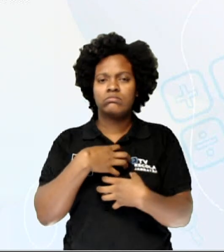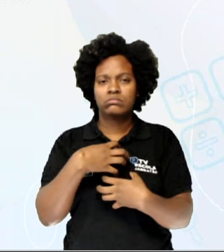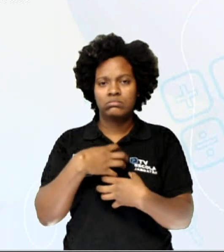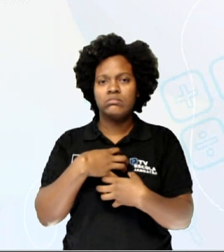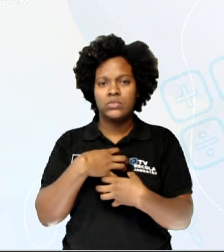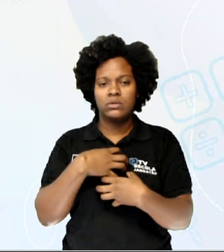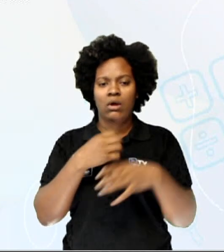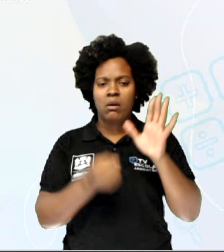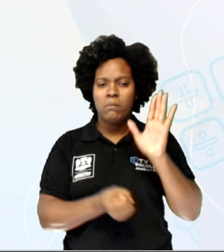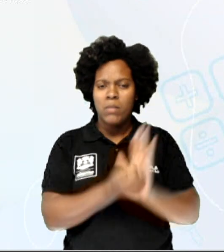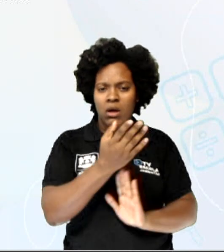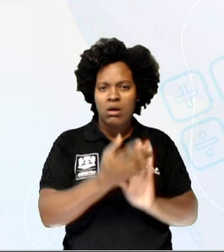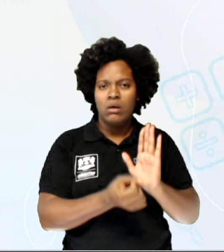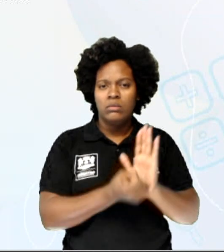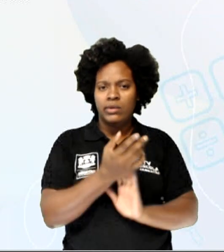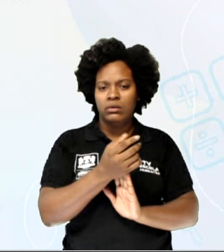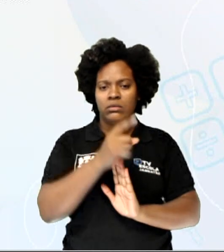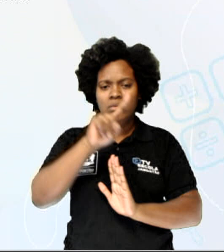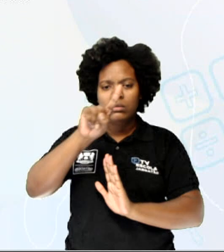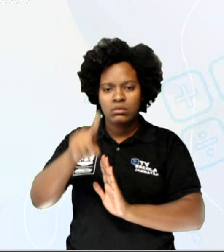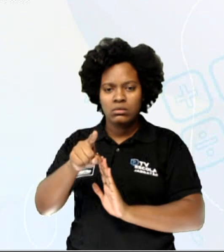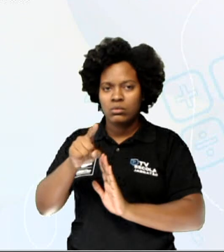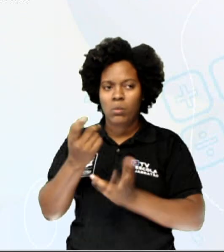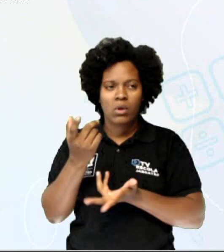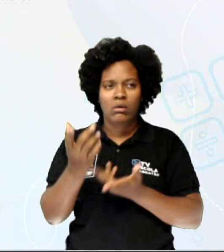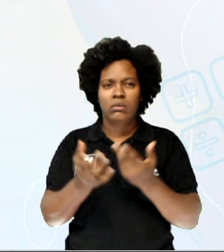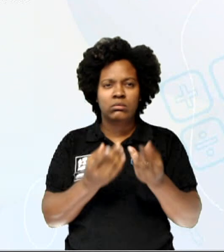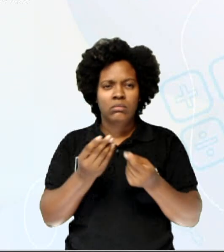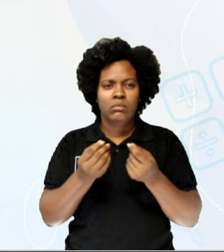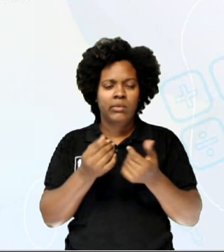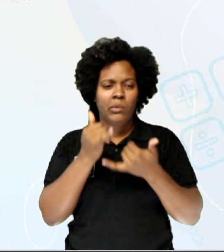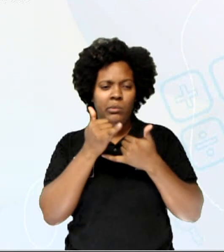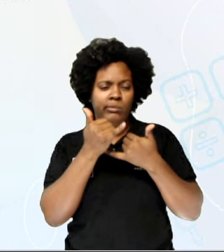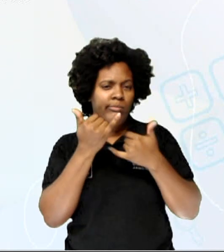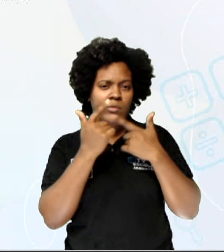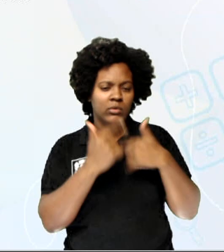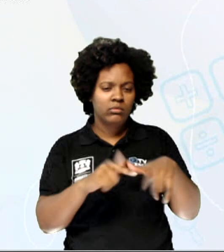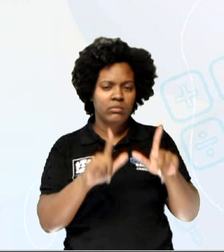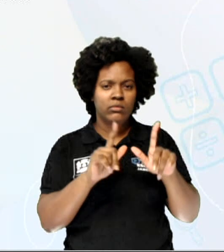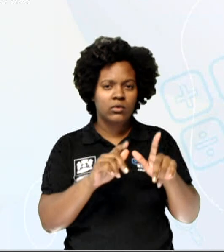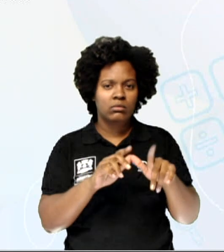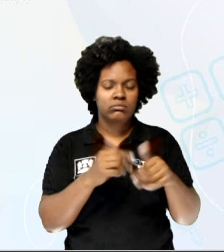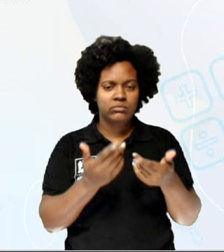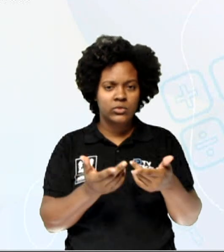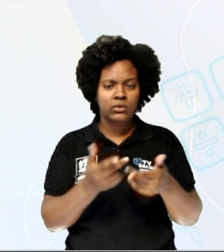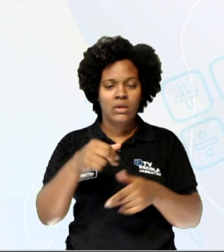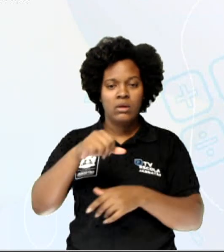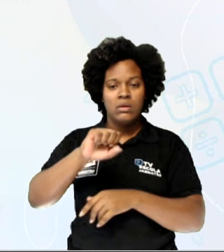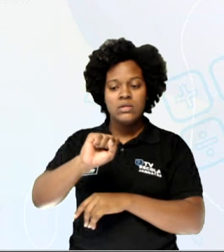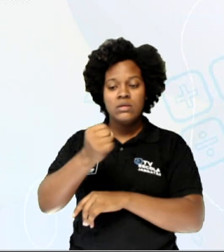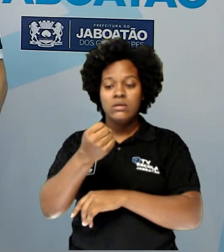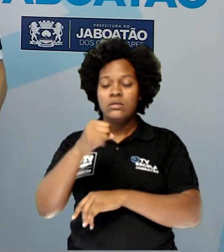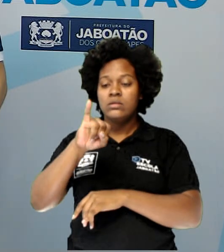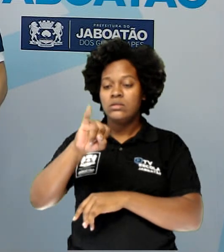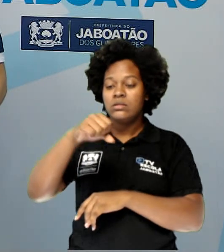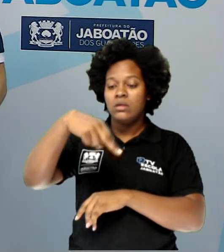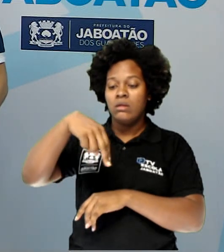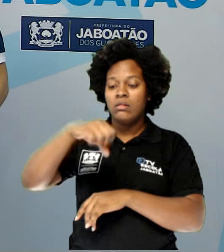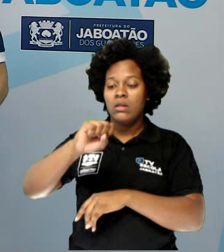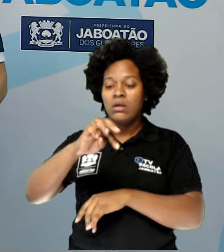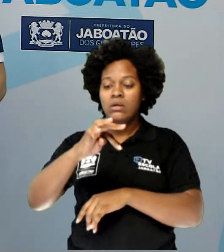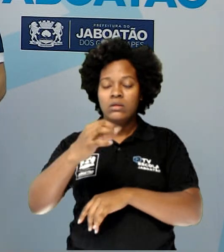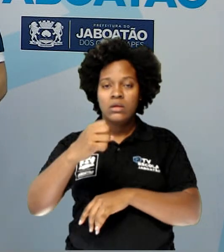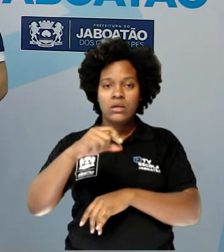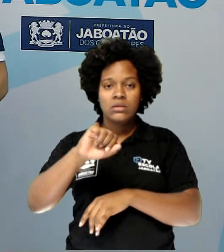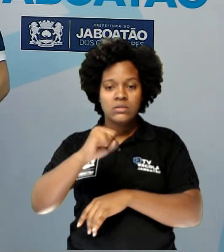a criação de uma vírgula, de uma figura de linguagem, a sinestesia. Bom, gente, a sinestesia é